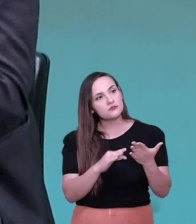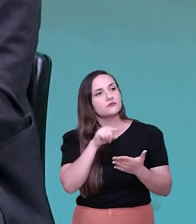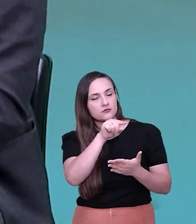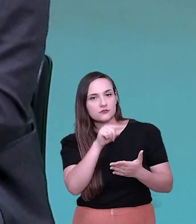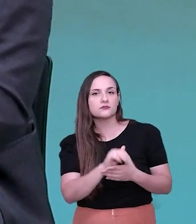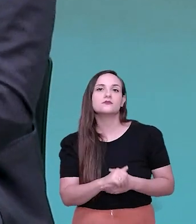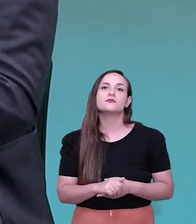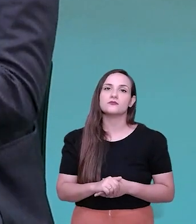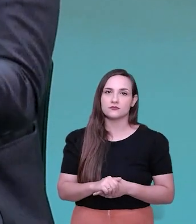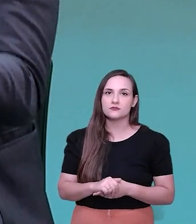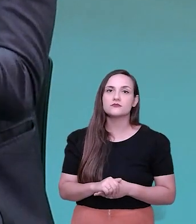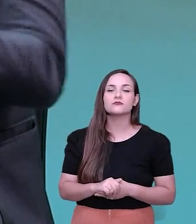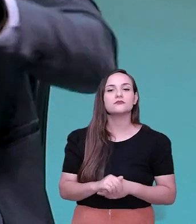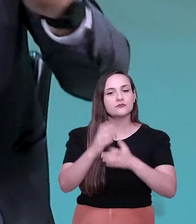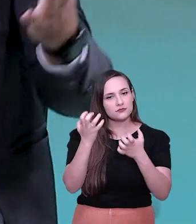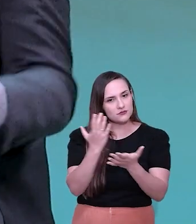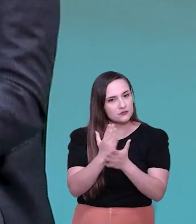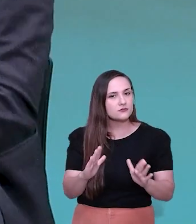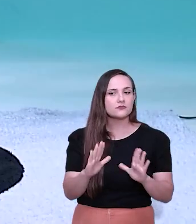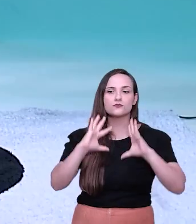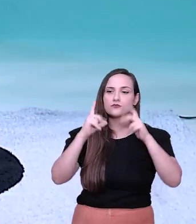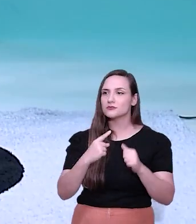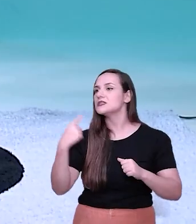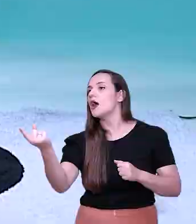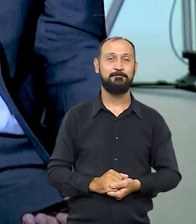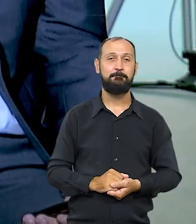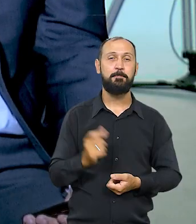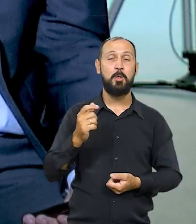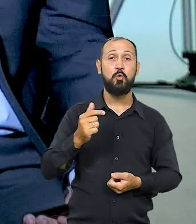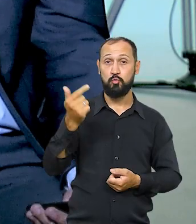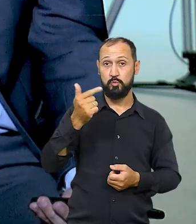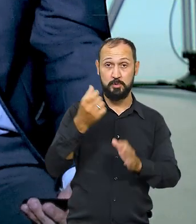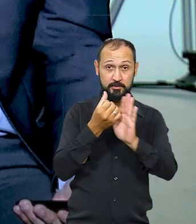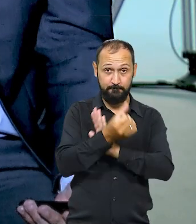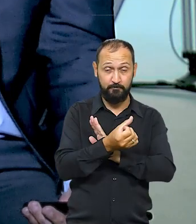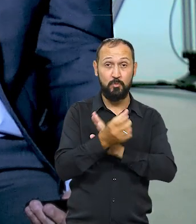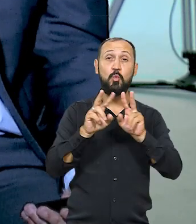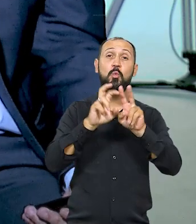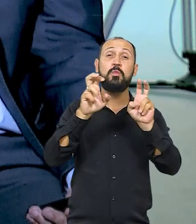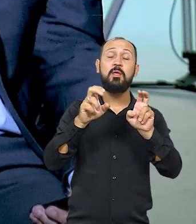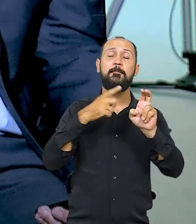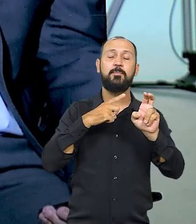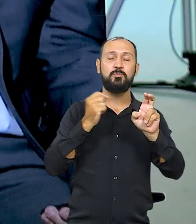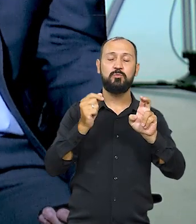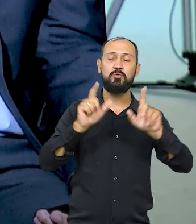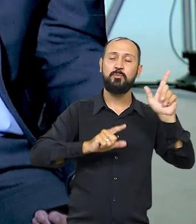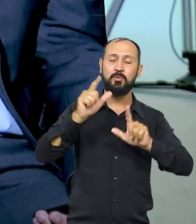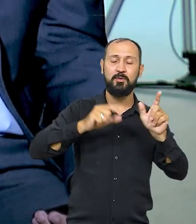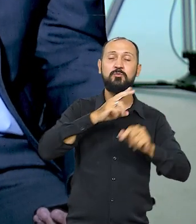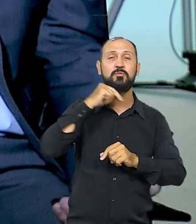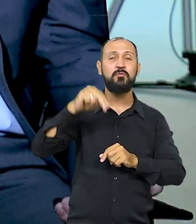ser aprovado na Câmara, acaba com as saídas temporárias completamente. Ainda no segundo semestre, o tema do programa